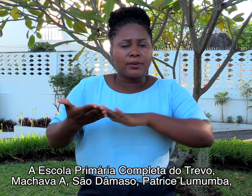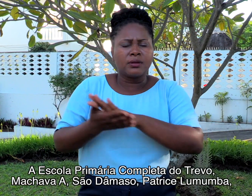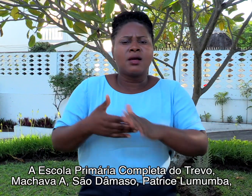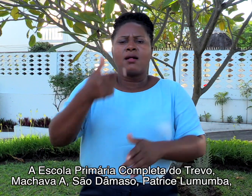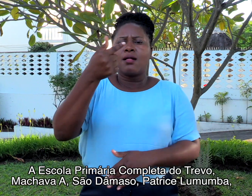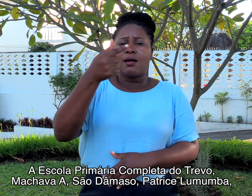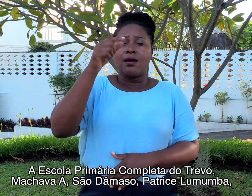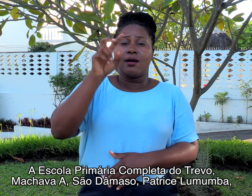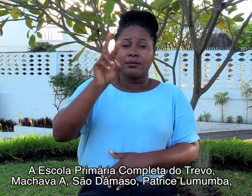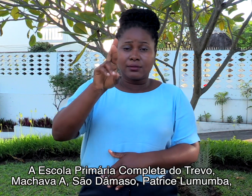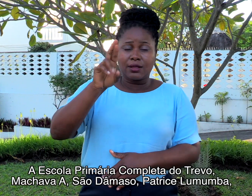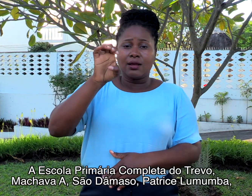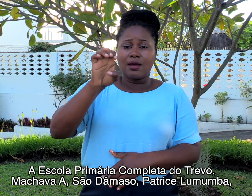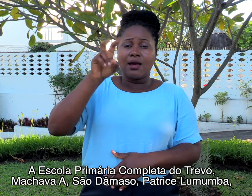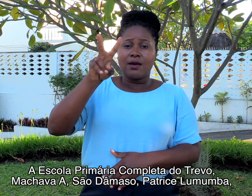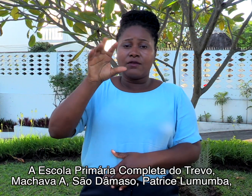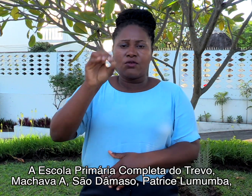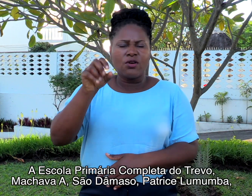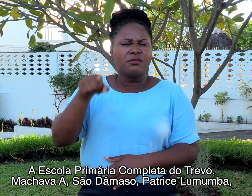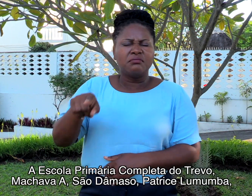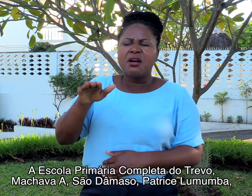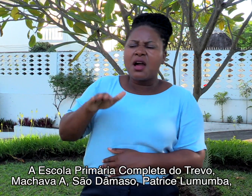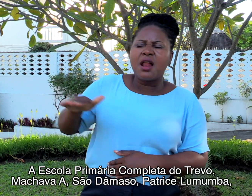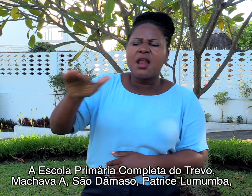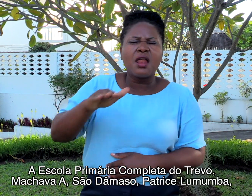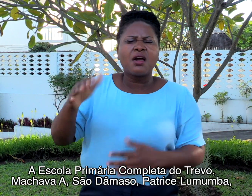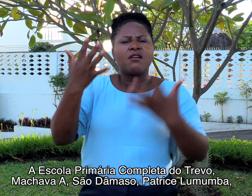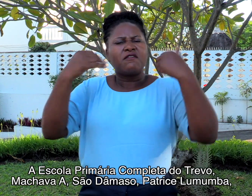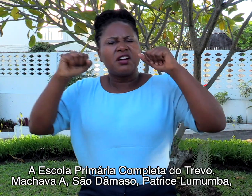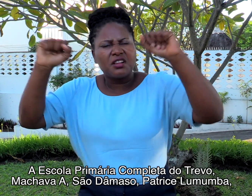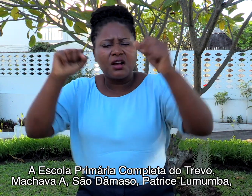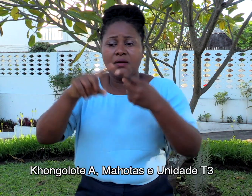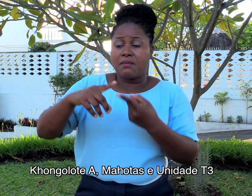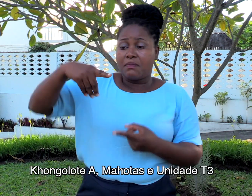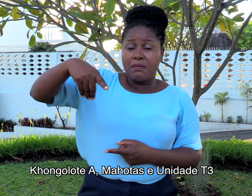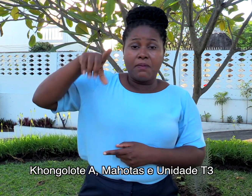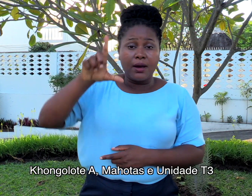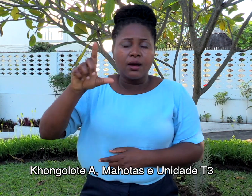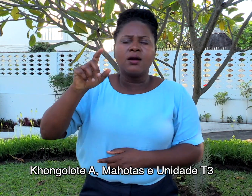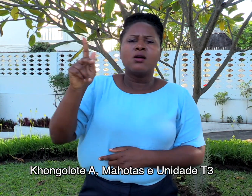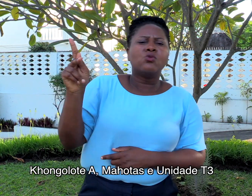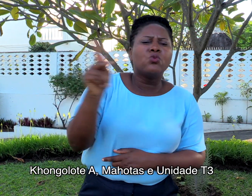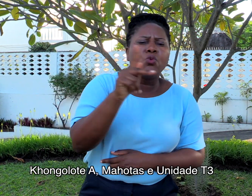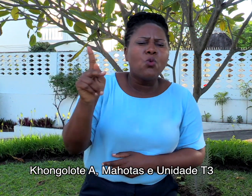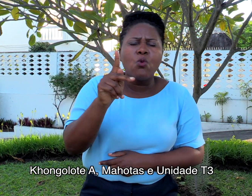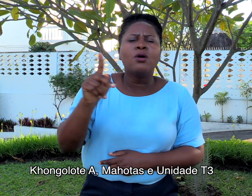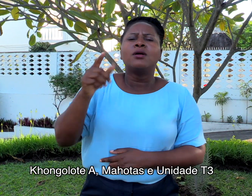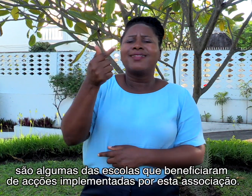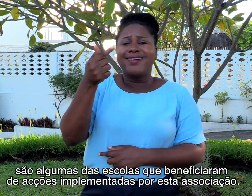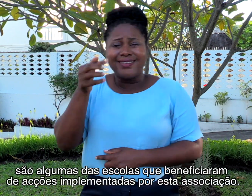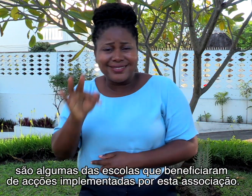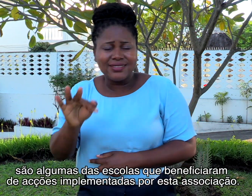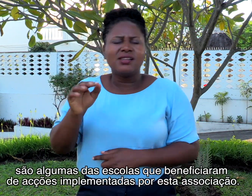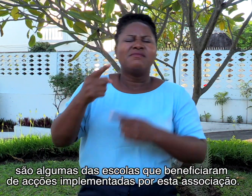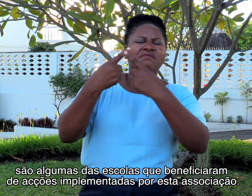Escola Primária Completa do Trevo, Machava A, São Damas, Patrício Lumumba, Congolote A, Maotas e Unidade T3